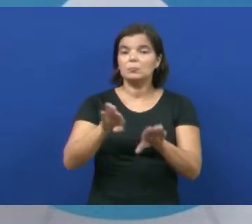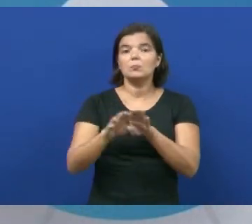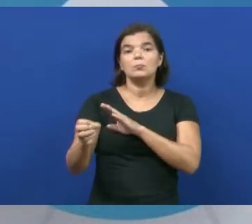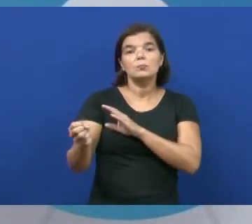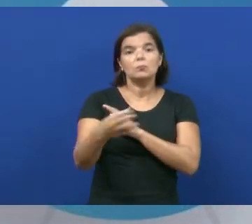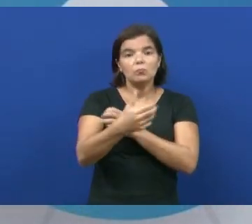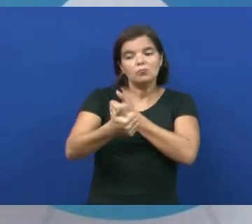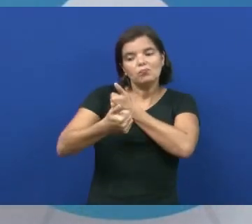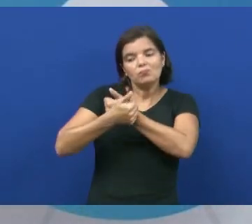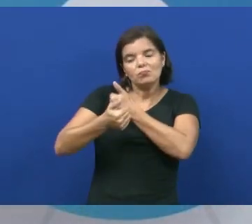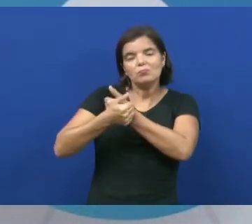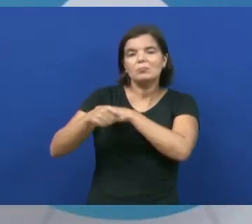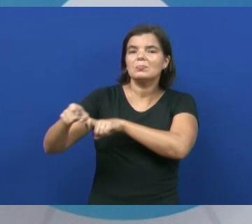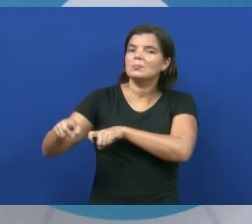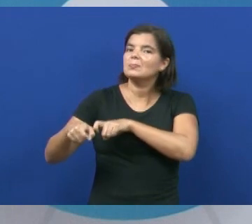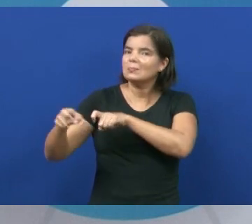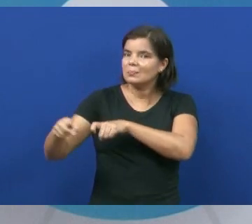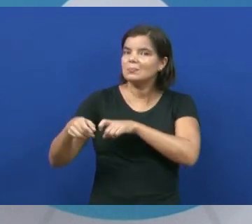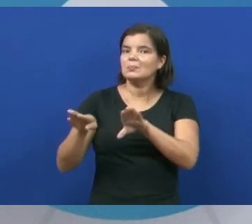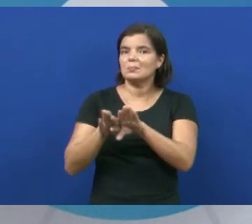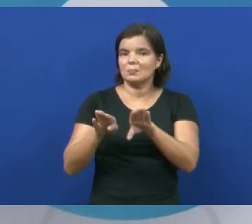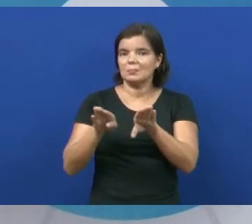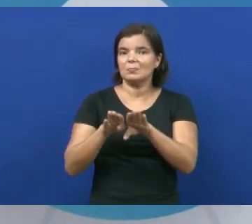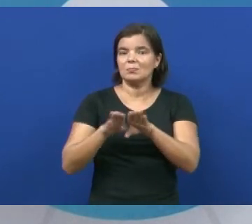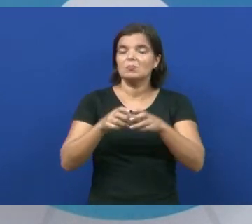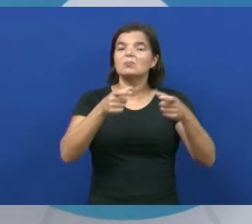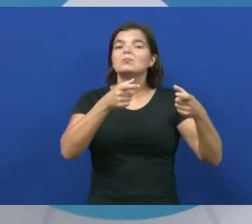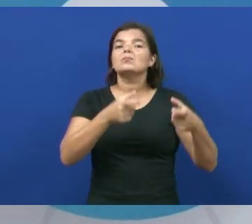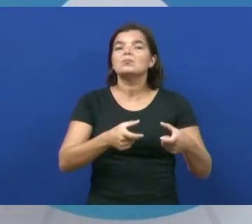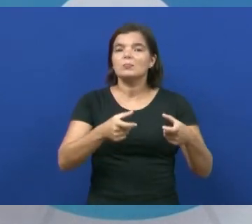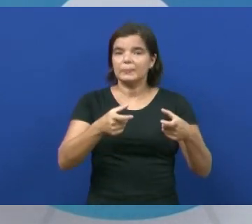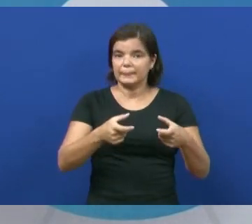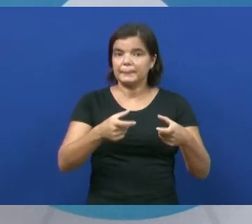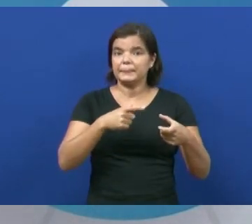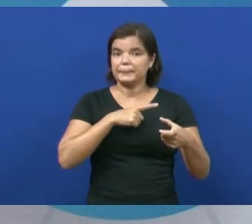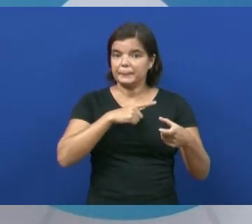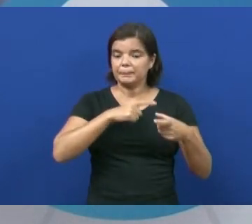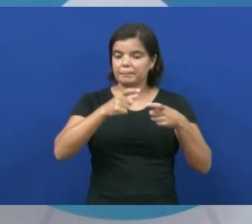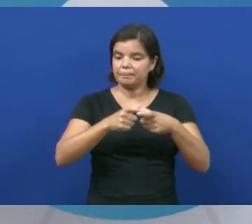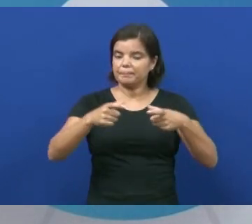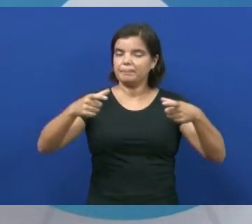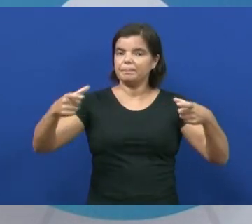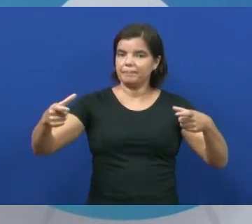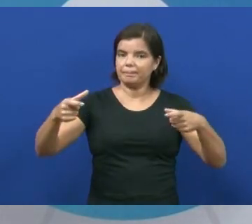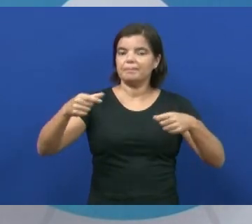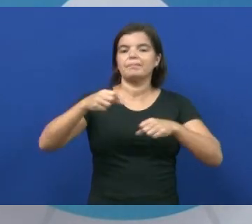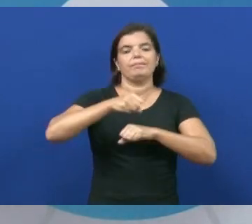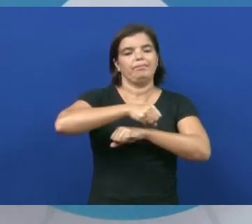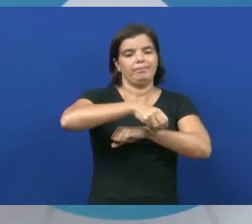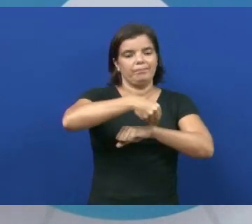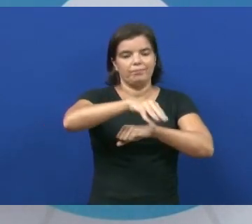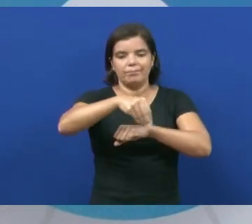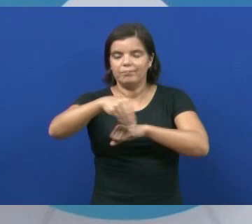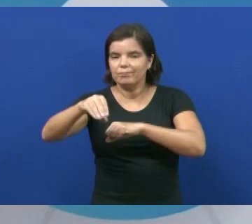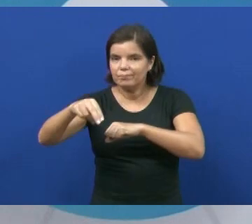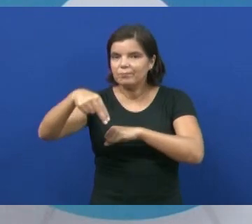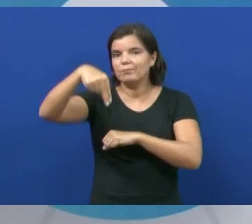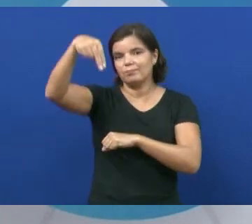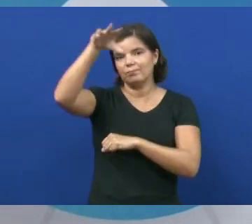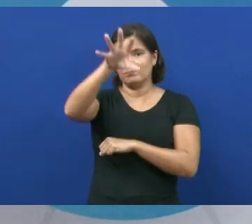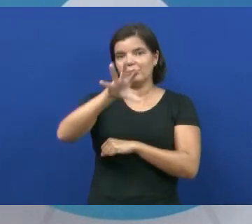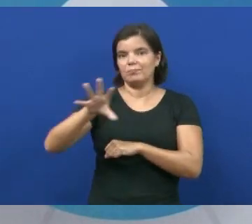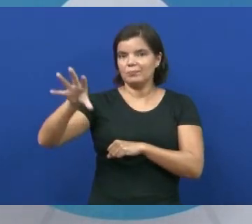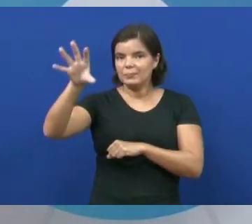nova fronteira agrícola, né, chamada, onde, né, se estende aí pela região Nordeste,